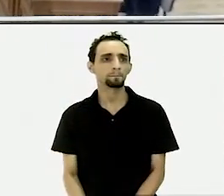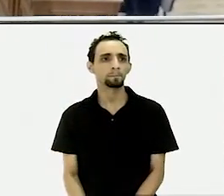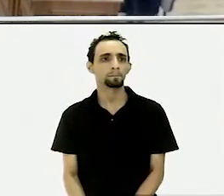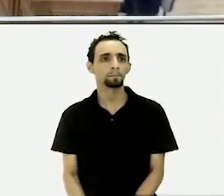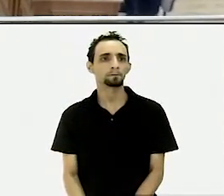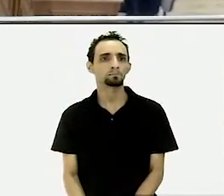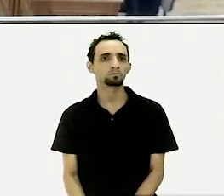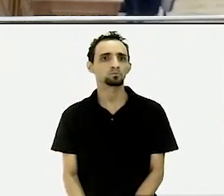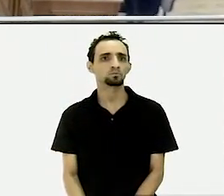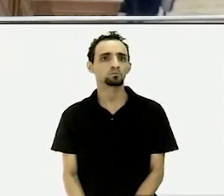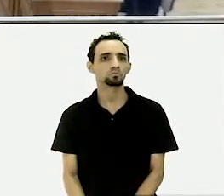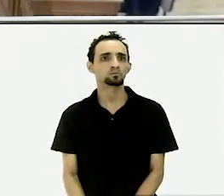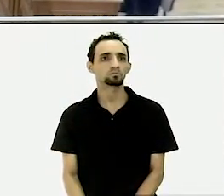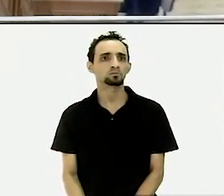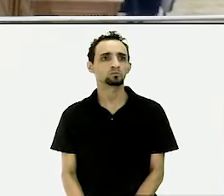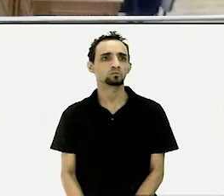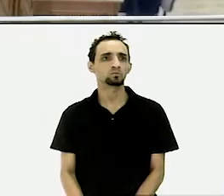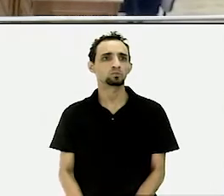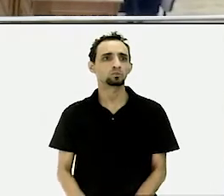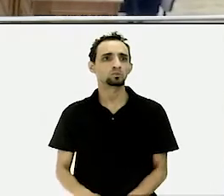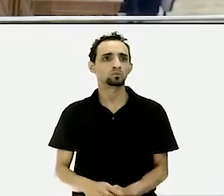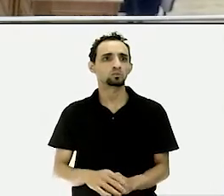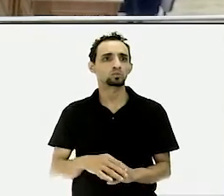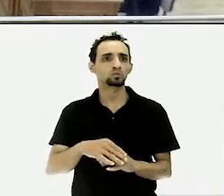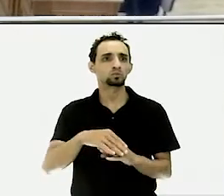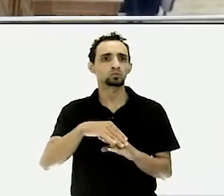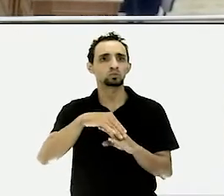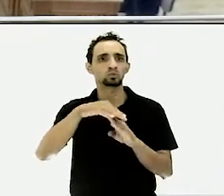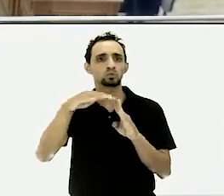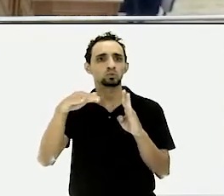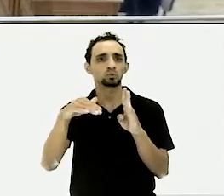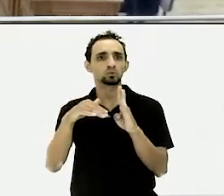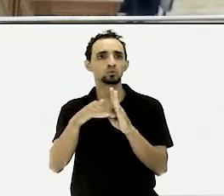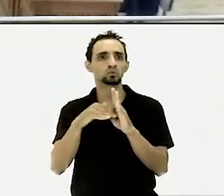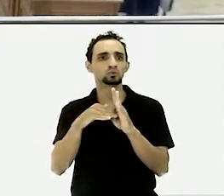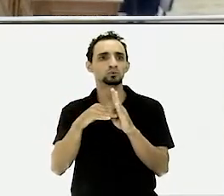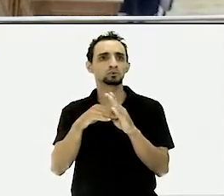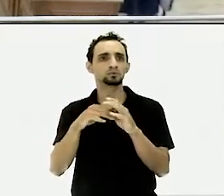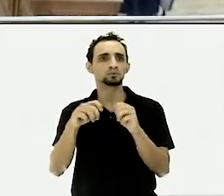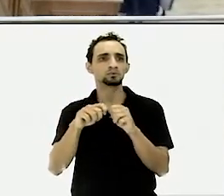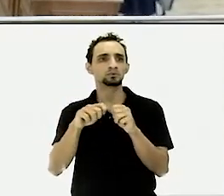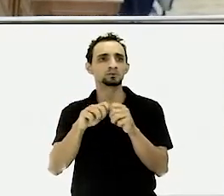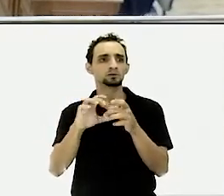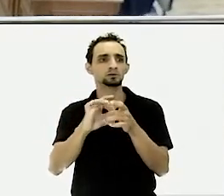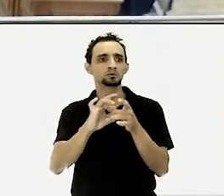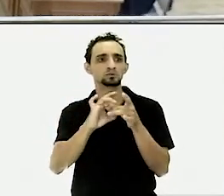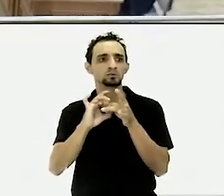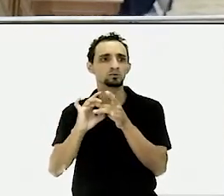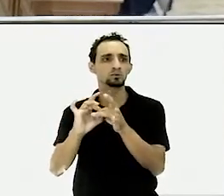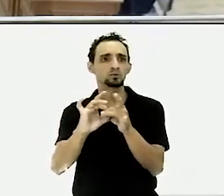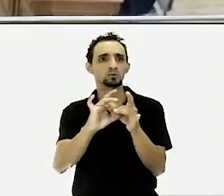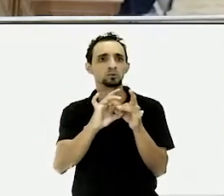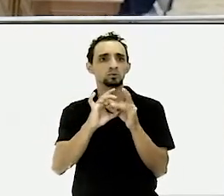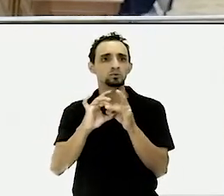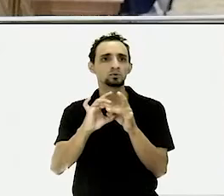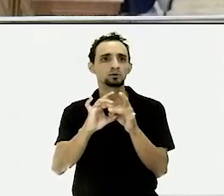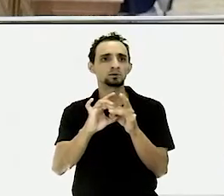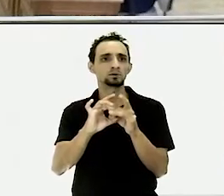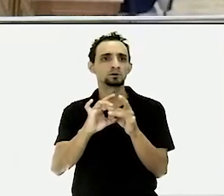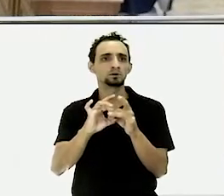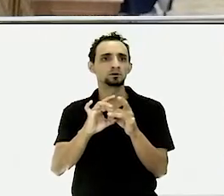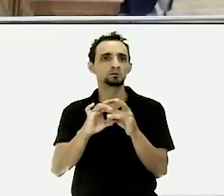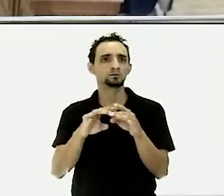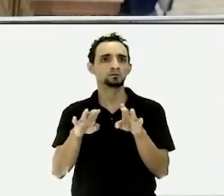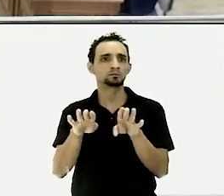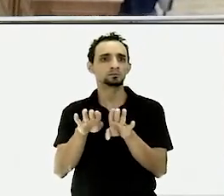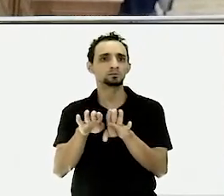mesmo que por cima, para a gente tirar uma foto, abraçar essa causa, eu agradeço de coração, tá bom? E muito obrigado. Natália, só para...